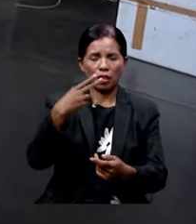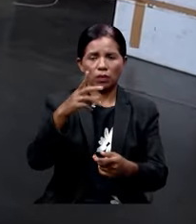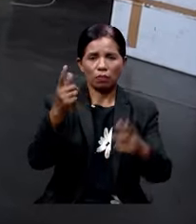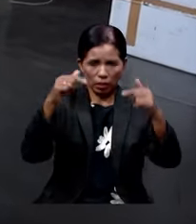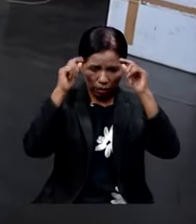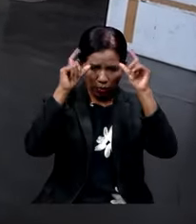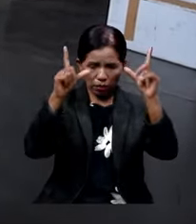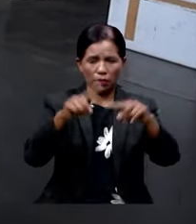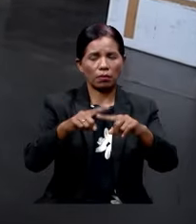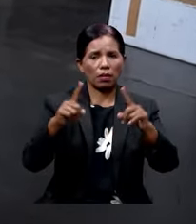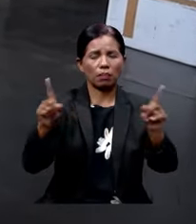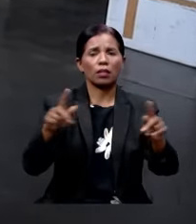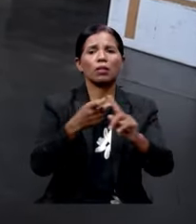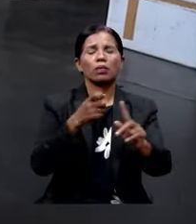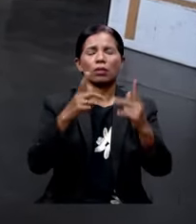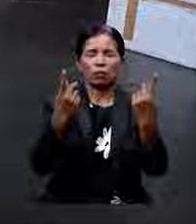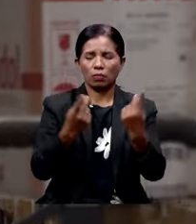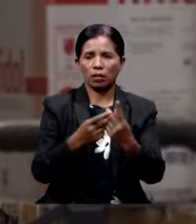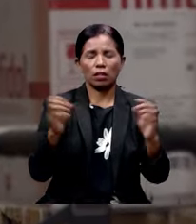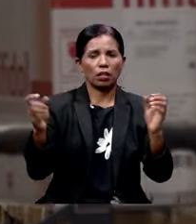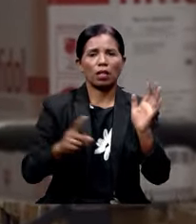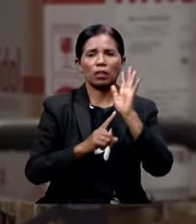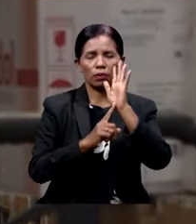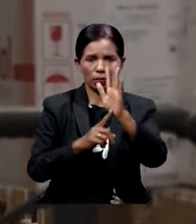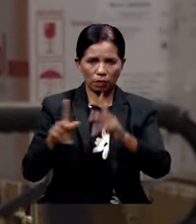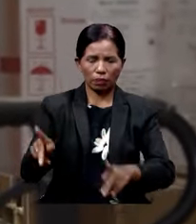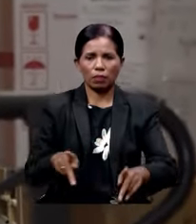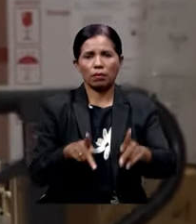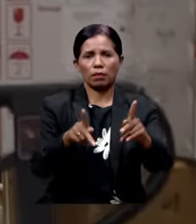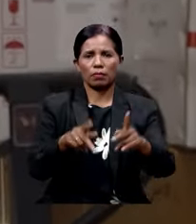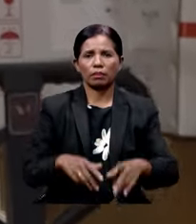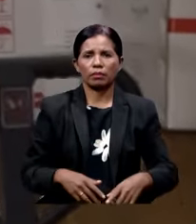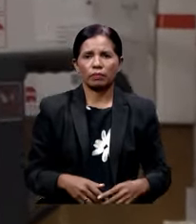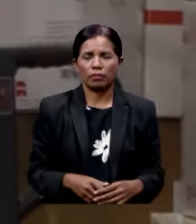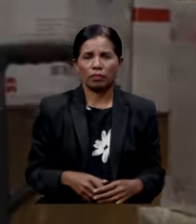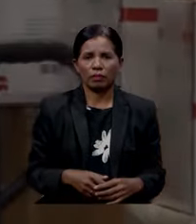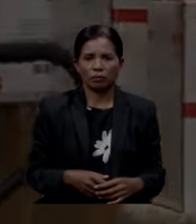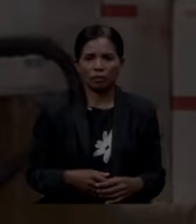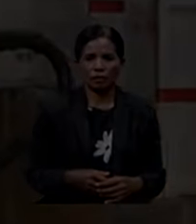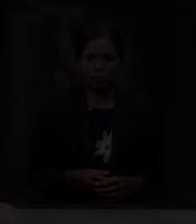Timor-Leste, mai be nain husi companhia rezeita tu fosaiba publiku. Santina de Jesus, Tomás Soares, GMN.